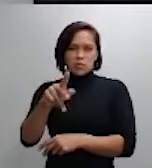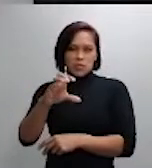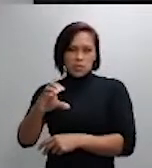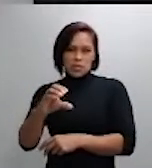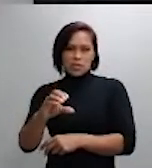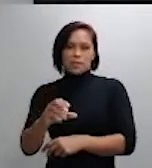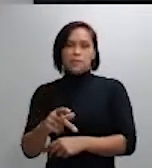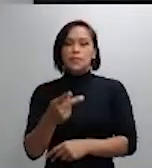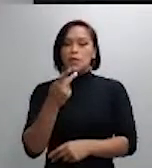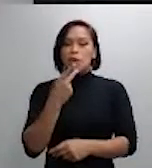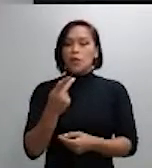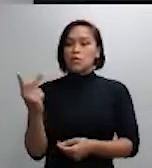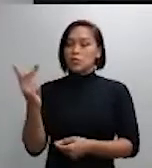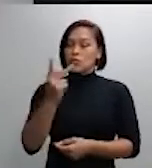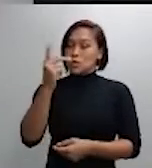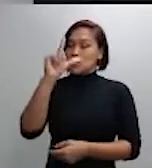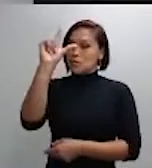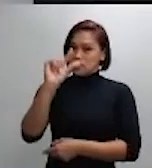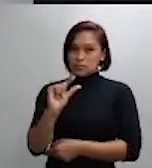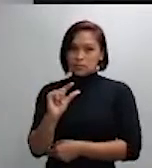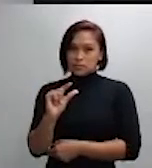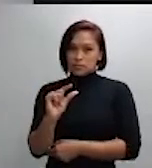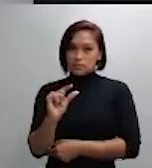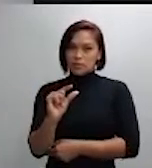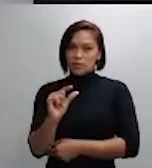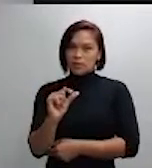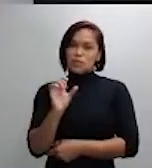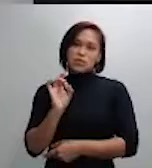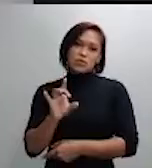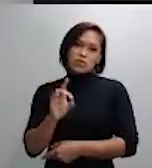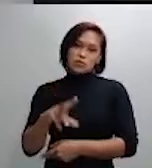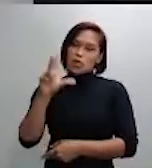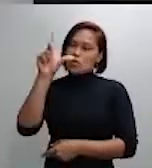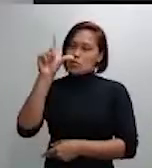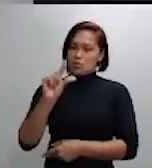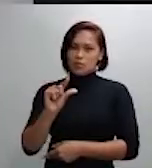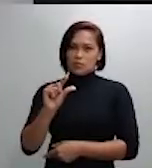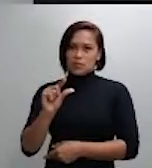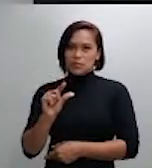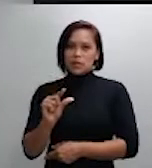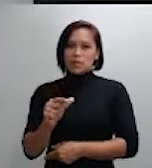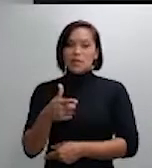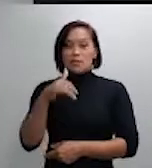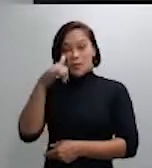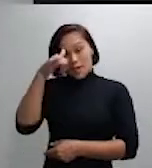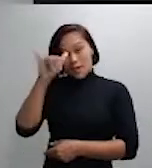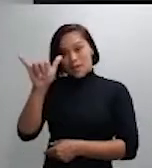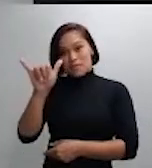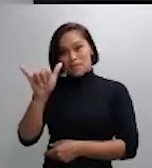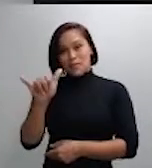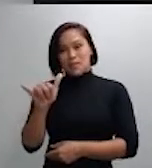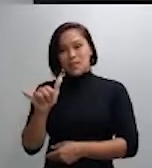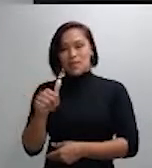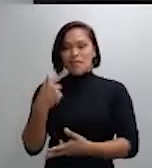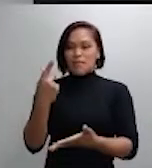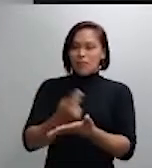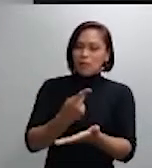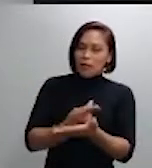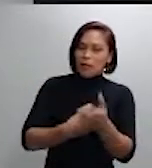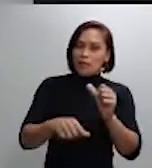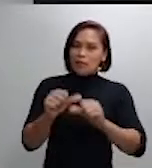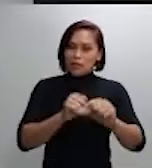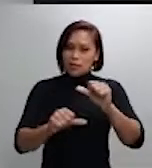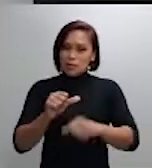que o valor for muito baixo. Por quê? Para evitar o aviltamento dos honorários. E esse foi o objetivo do